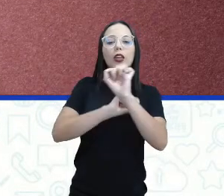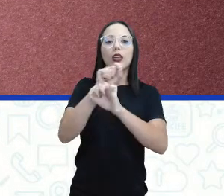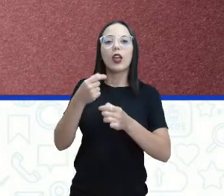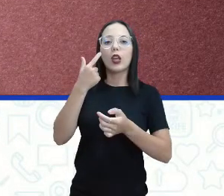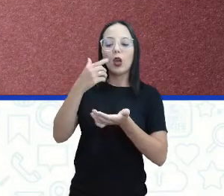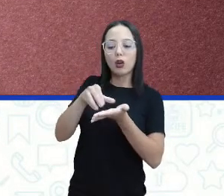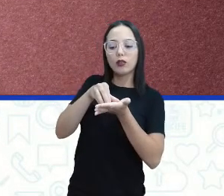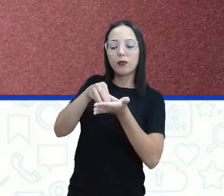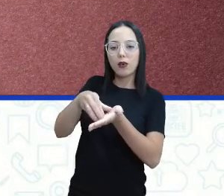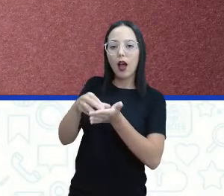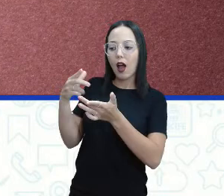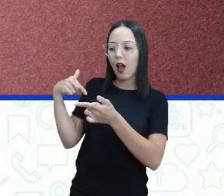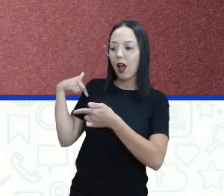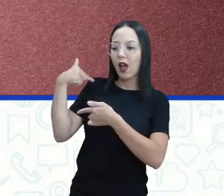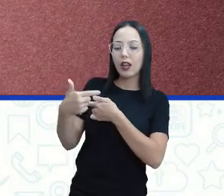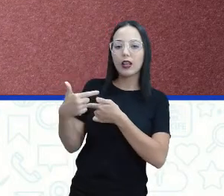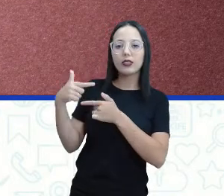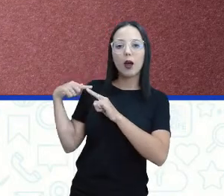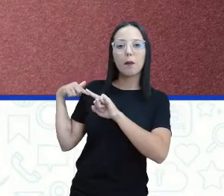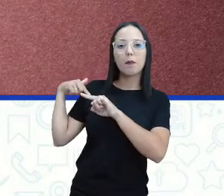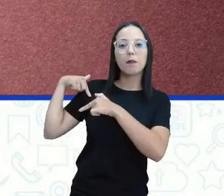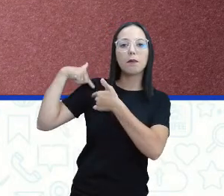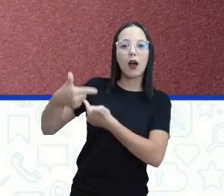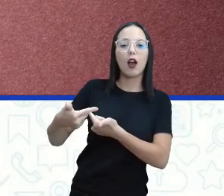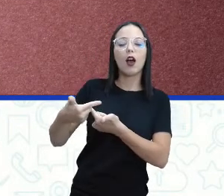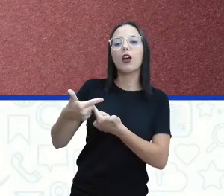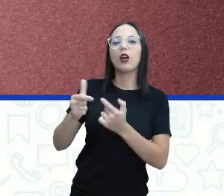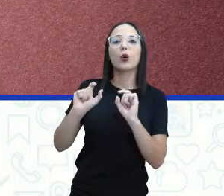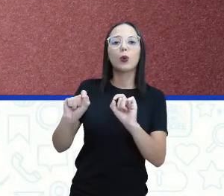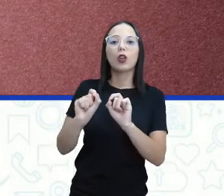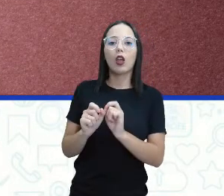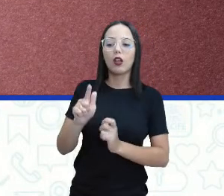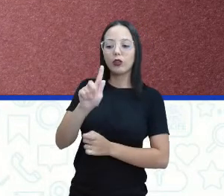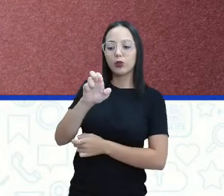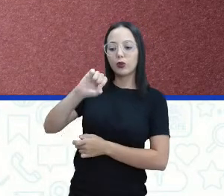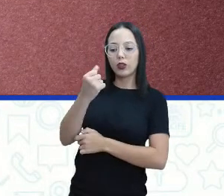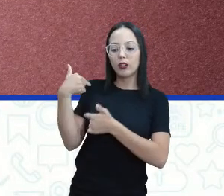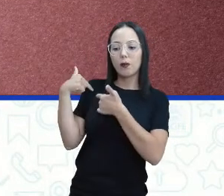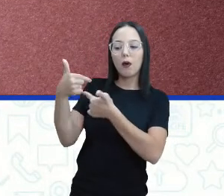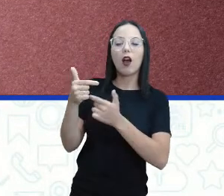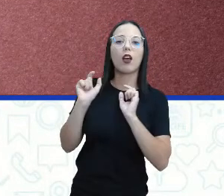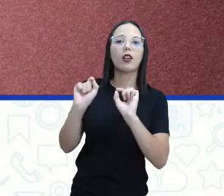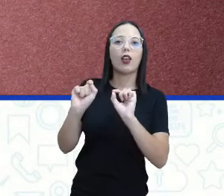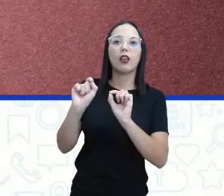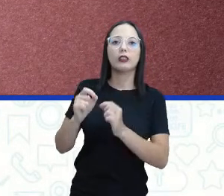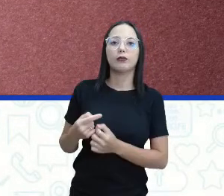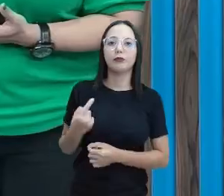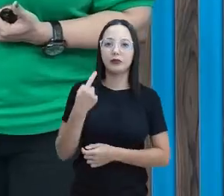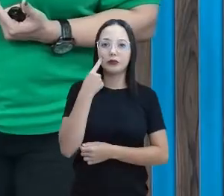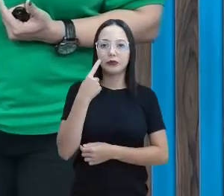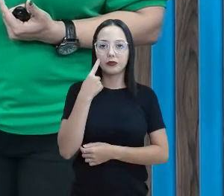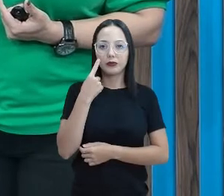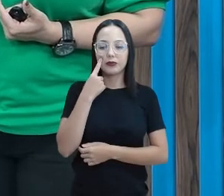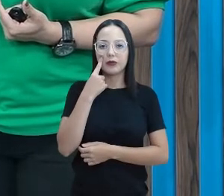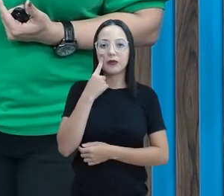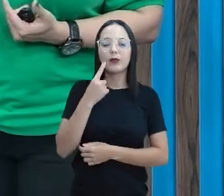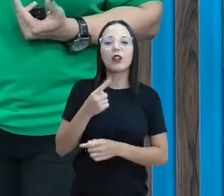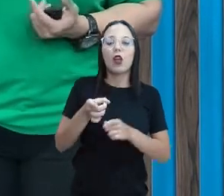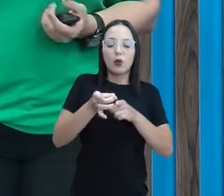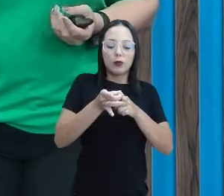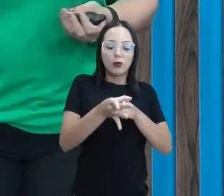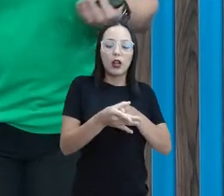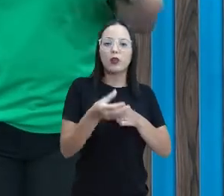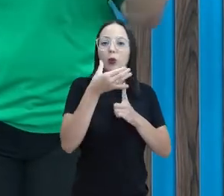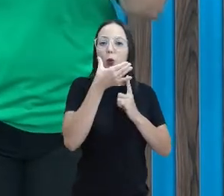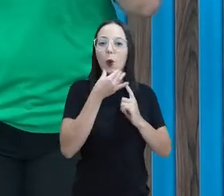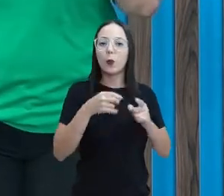essa herança, essa transmissão, né, dos genes, é quem? Os espermatozoides e